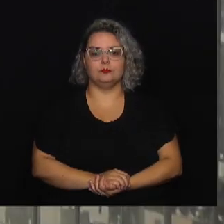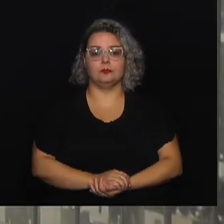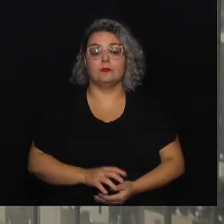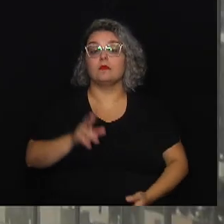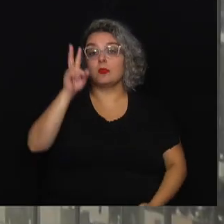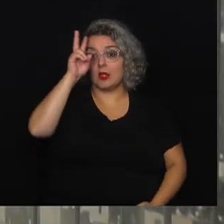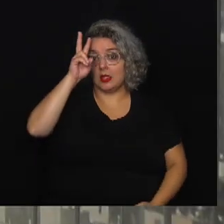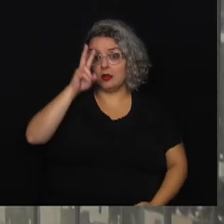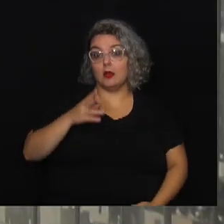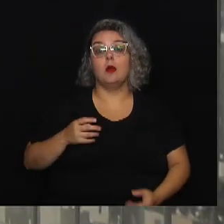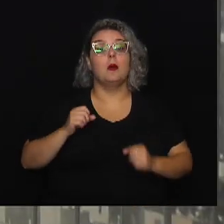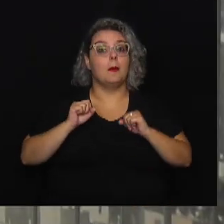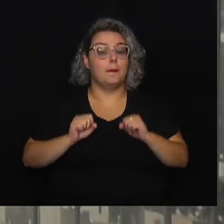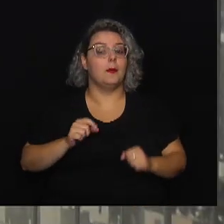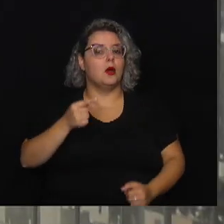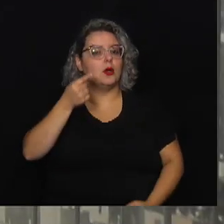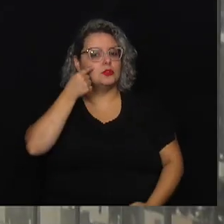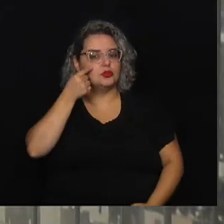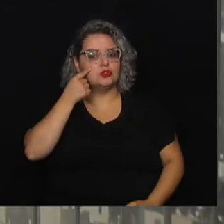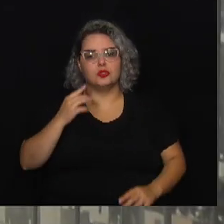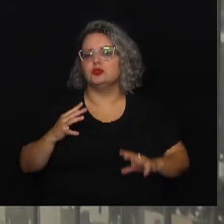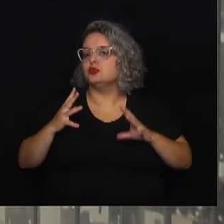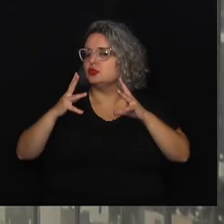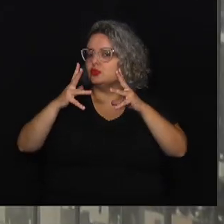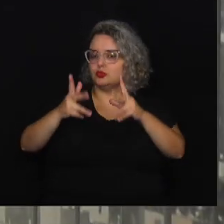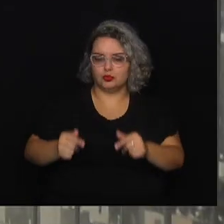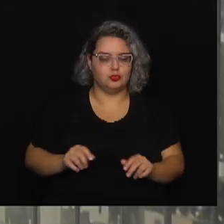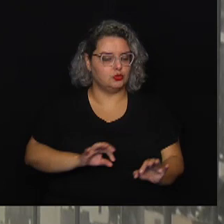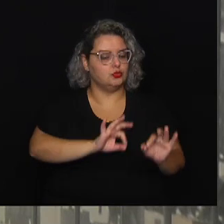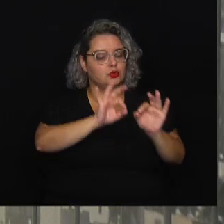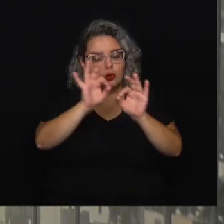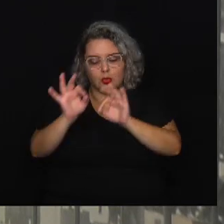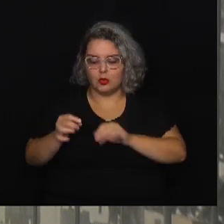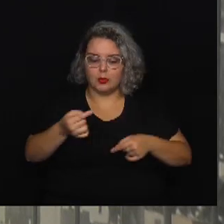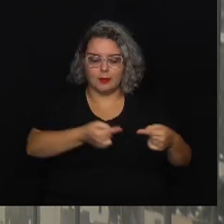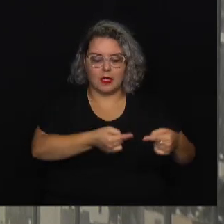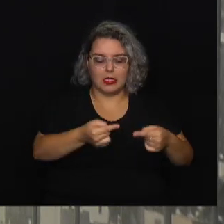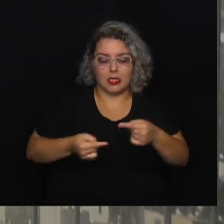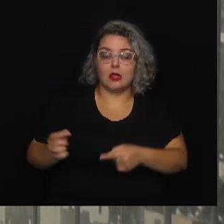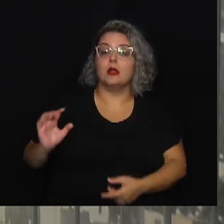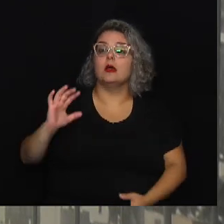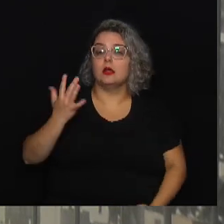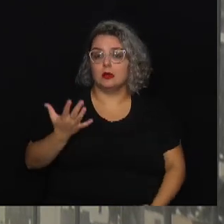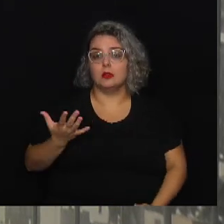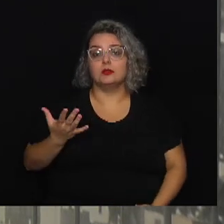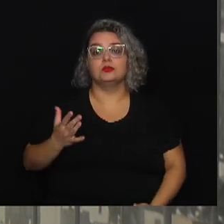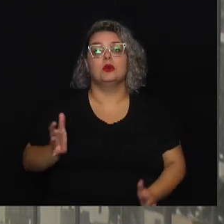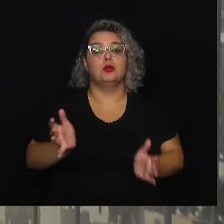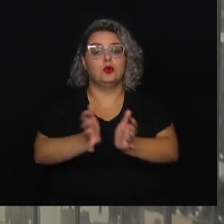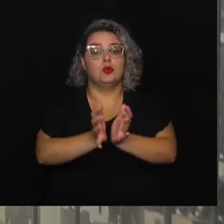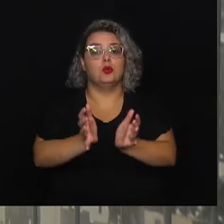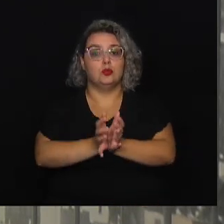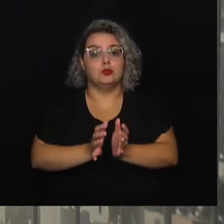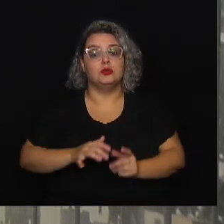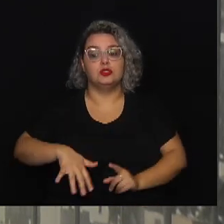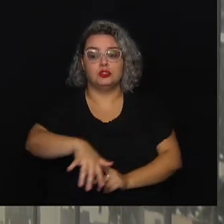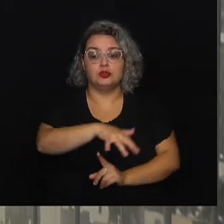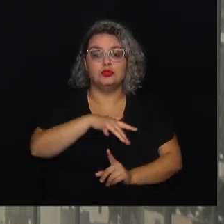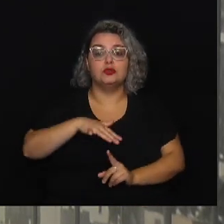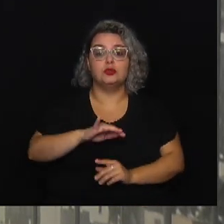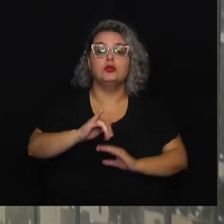Lembrando que você pode assistir na íntegra todas as discussões que aconteceram na Comissão de Meio Ambiente no